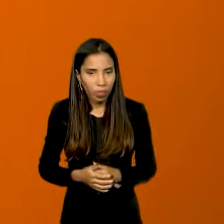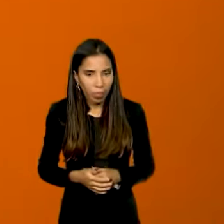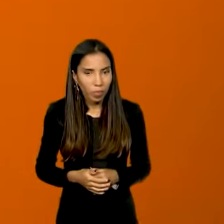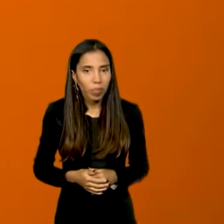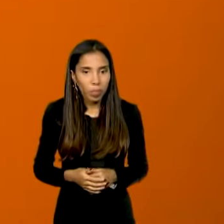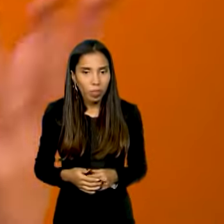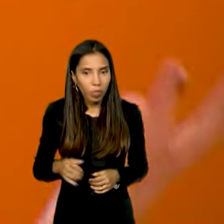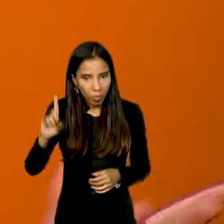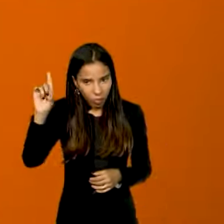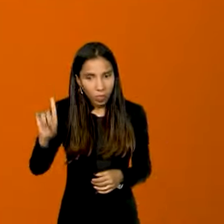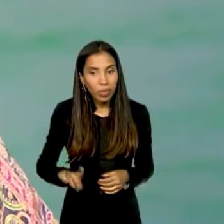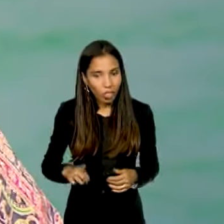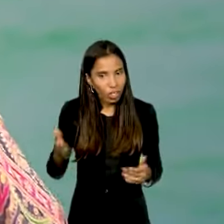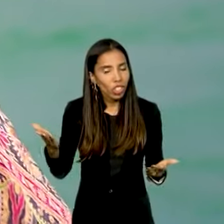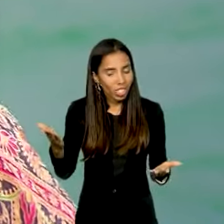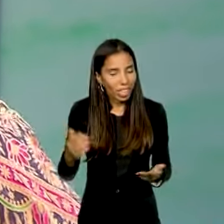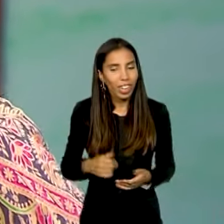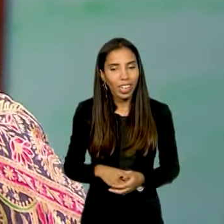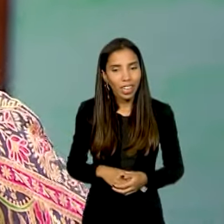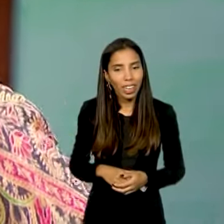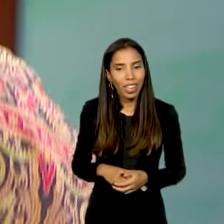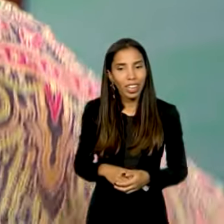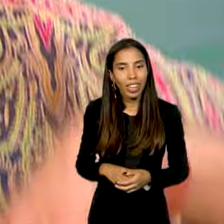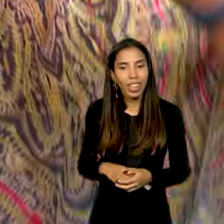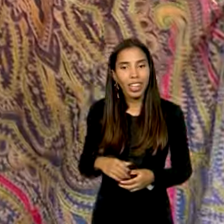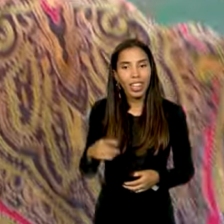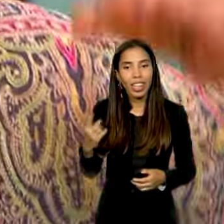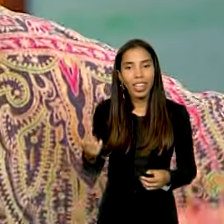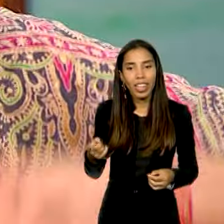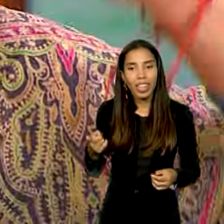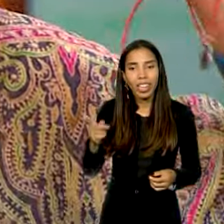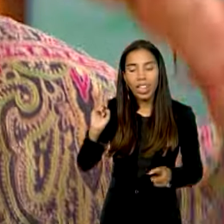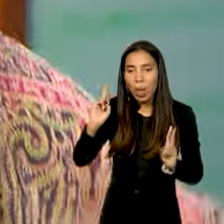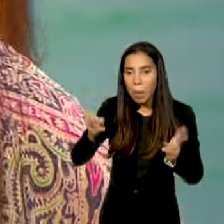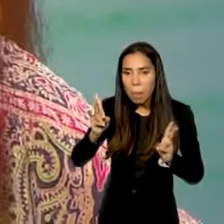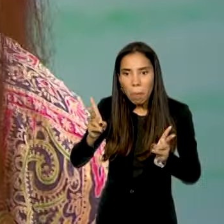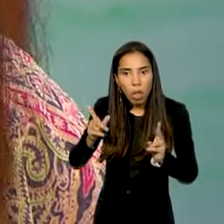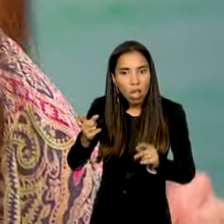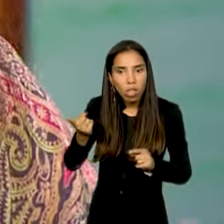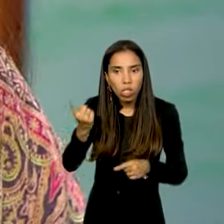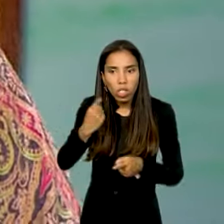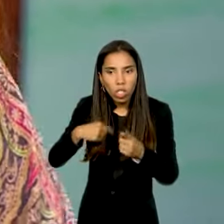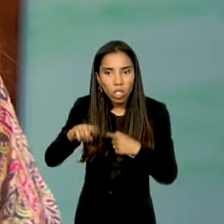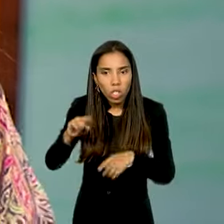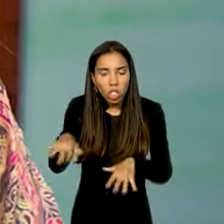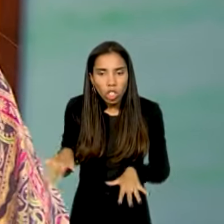do Ernesto. Do Ernesto Piccolo. E olha, o mesmo sucesso das